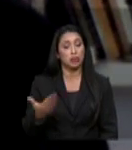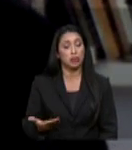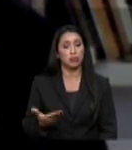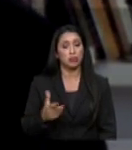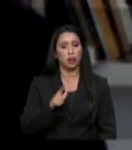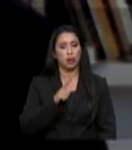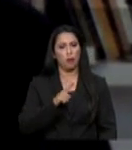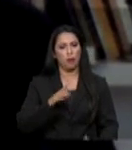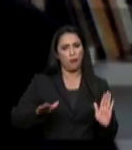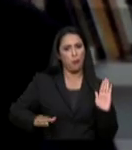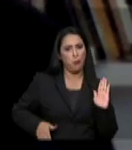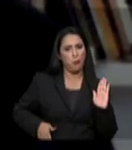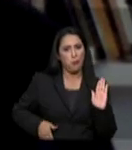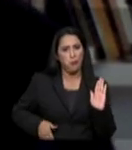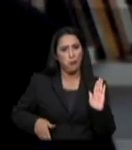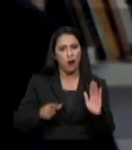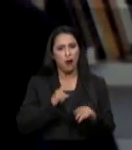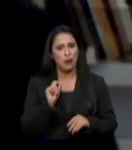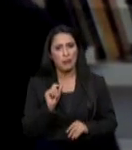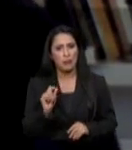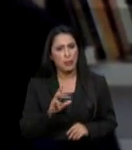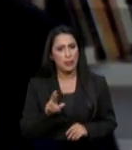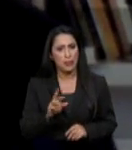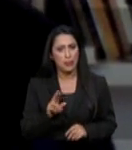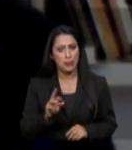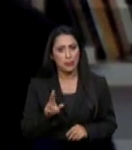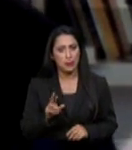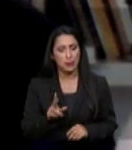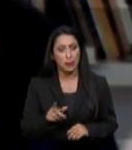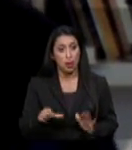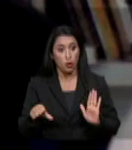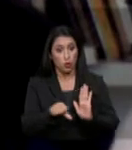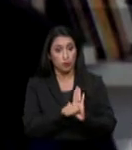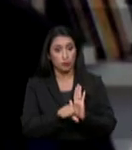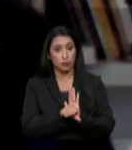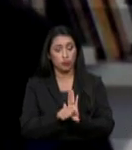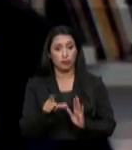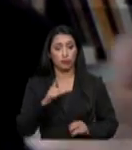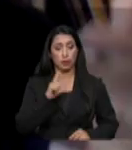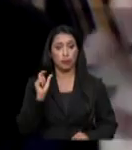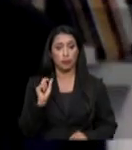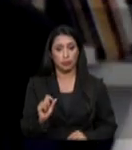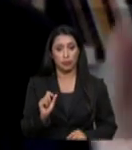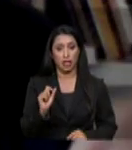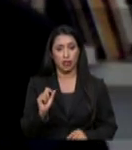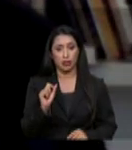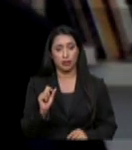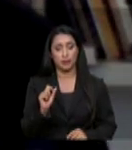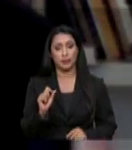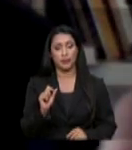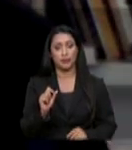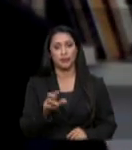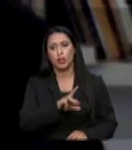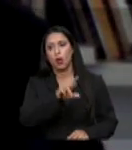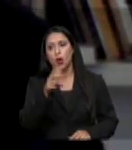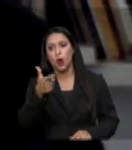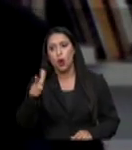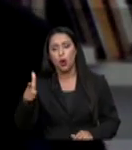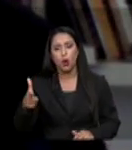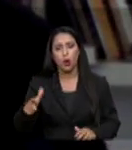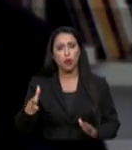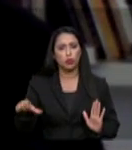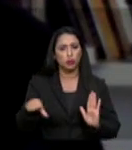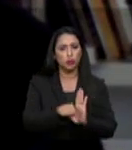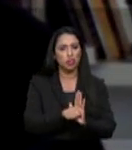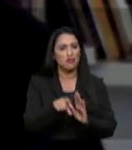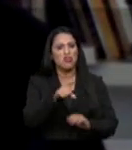marginais maneira alguma isso é um carinho vocês cometeram não só esse mas vários outros filhos vocês mais